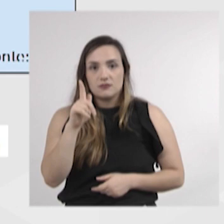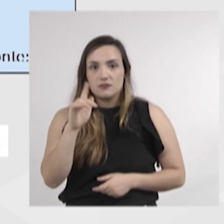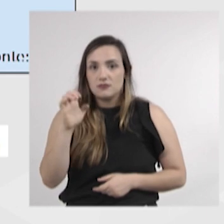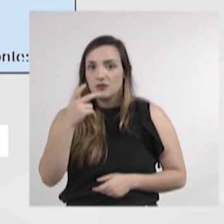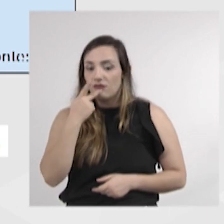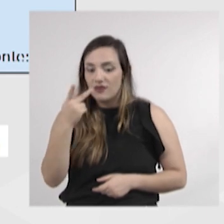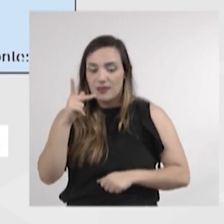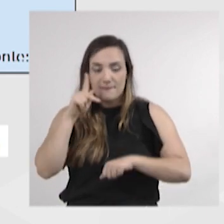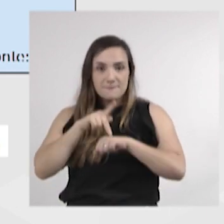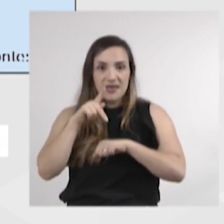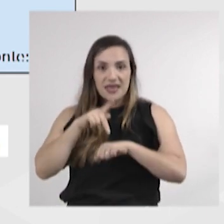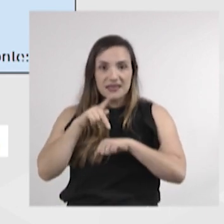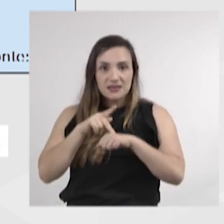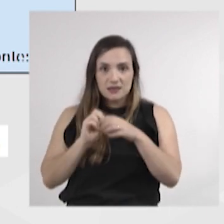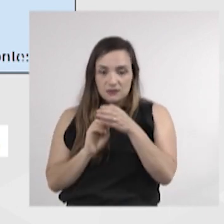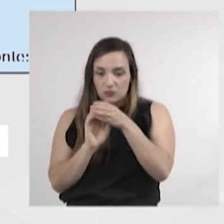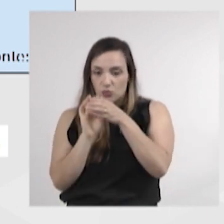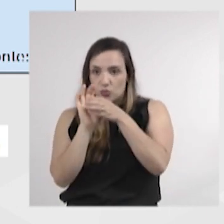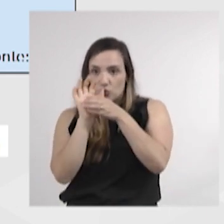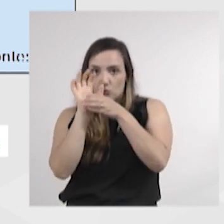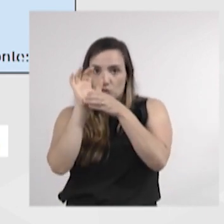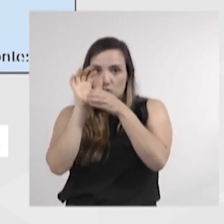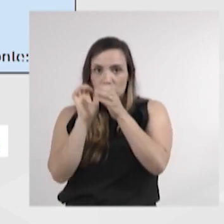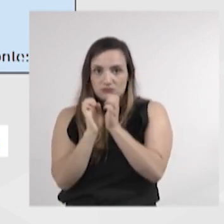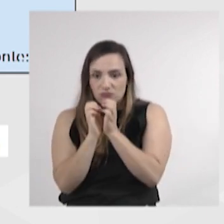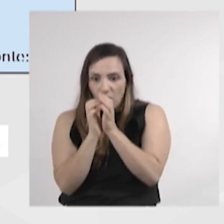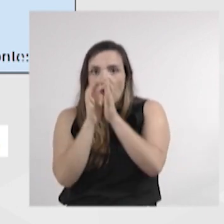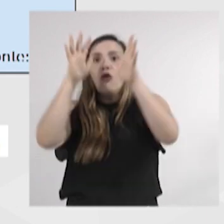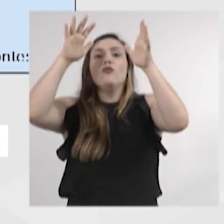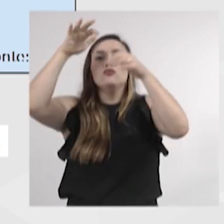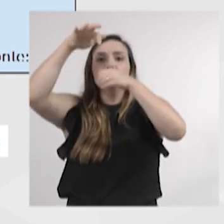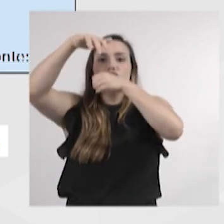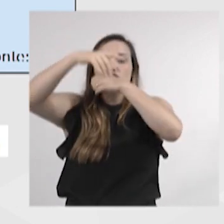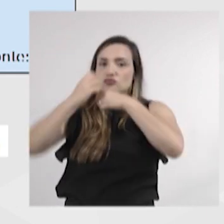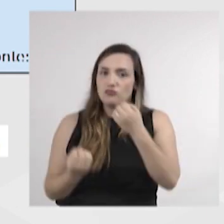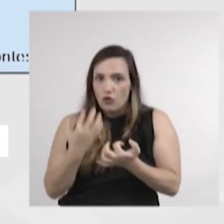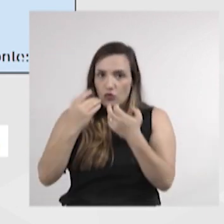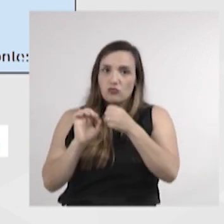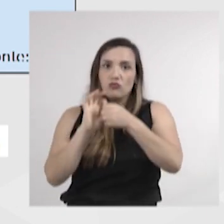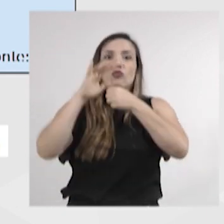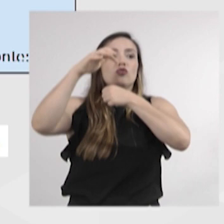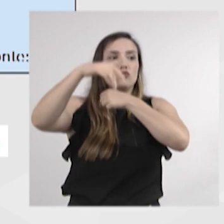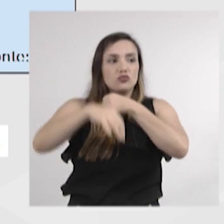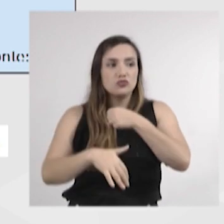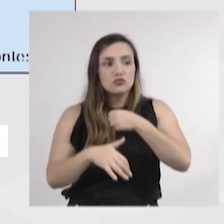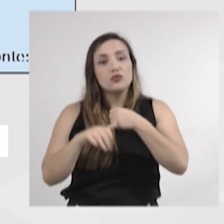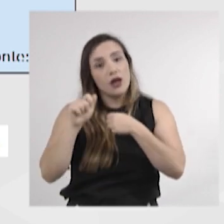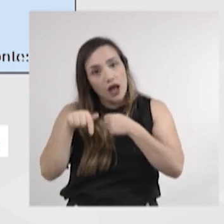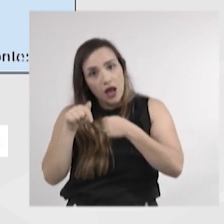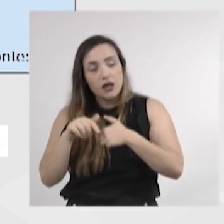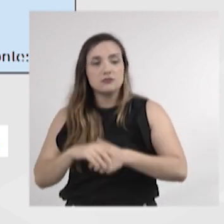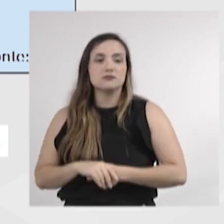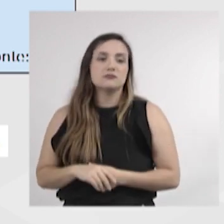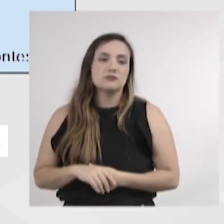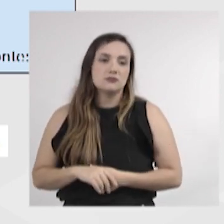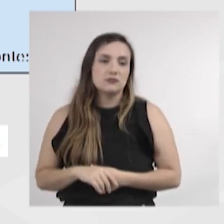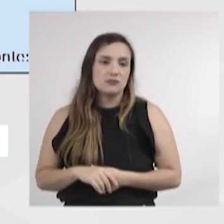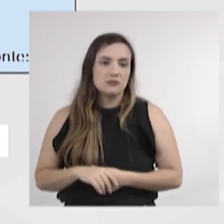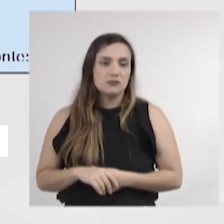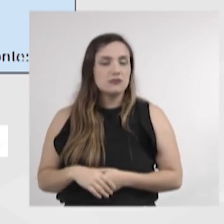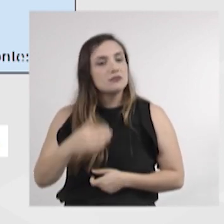vulcânicas máfias está ali no lado paranaense, ali, ó, em volta do a margem paranaense do reservatório ali, ó, você